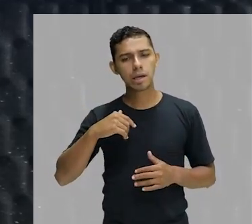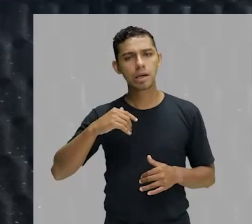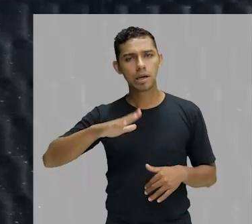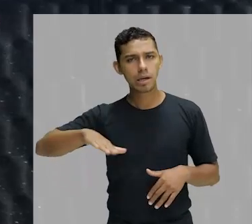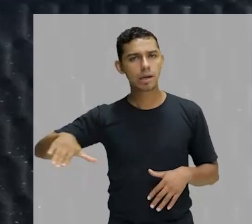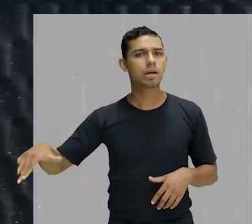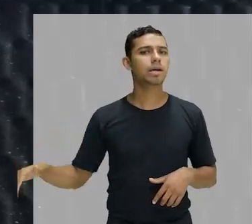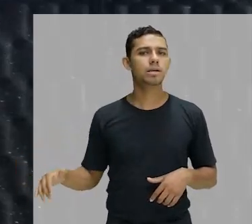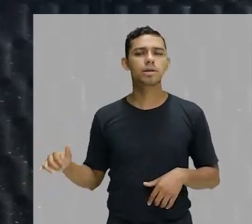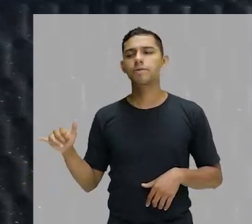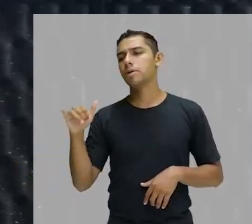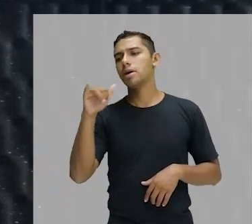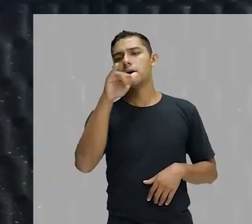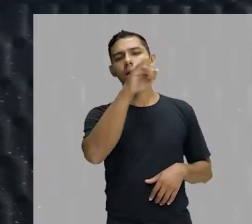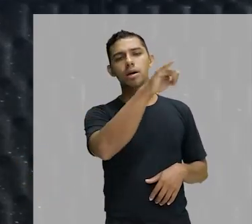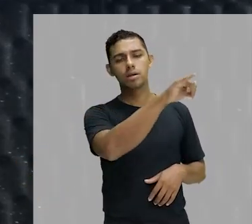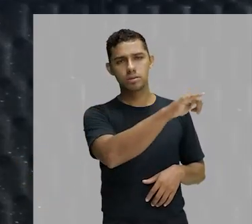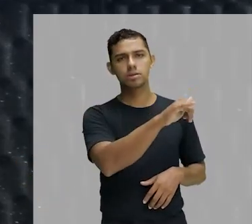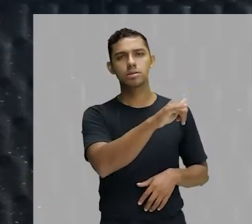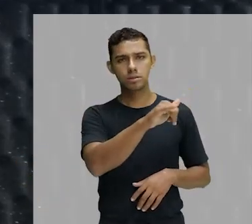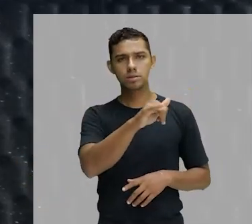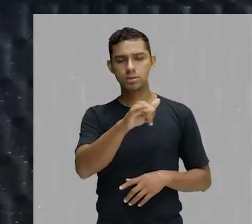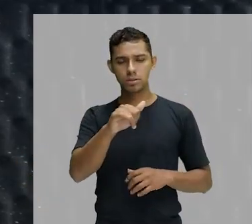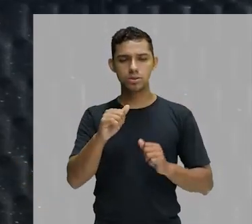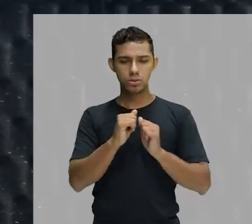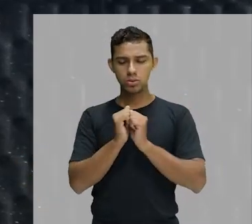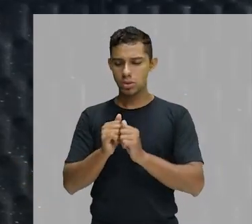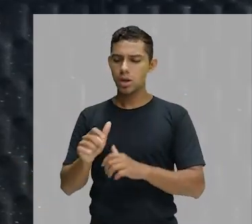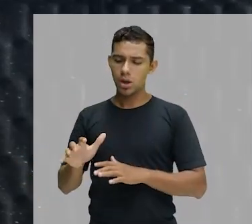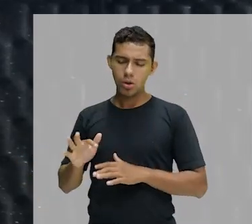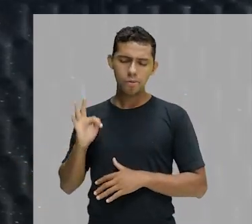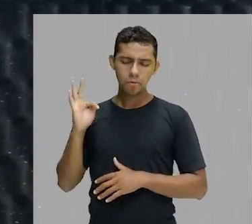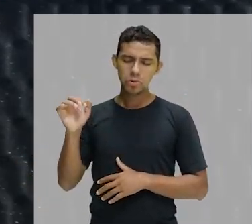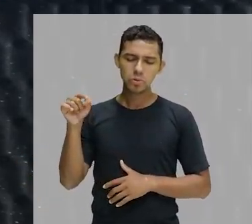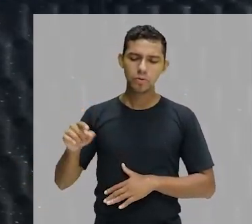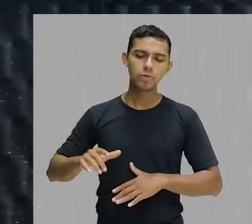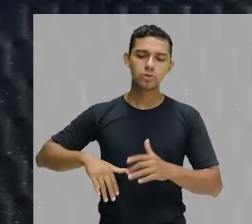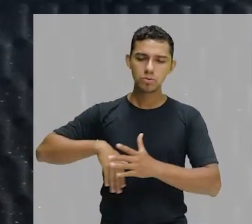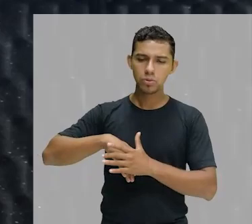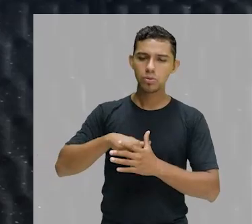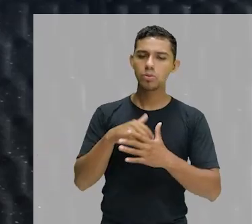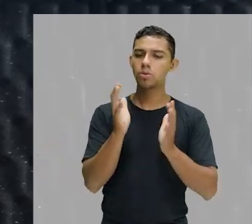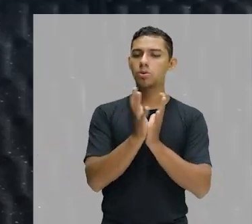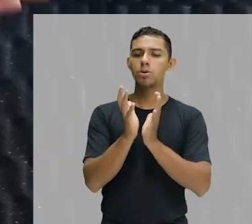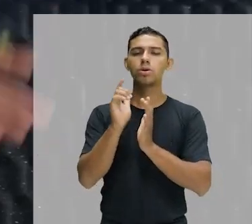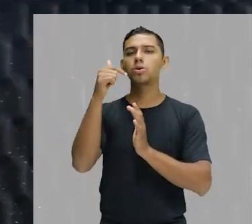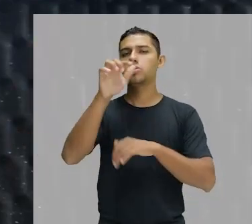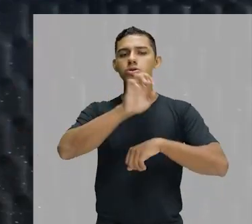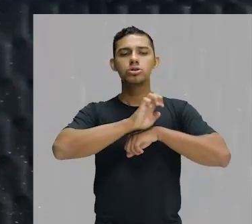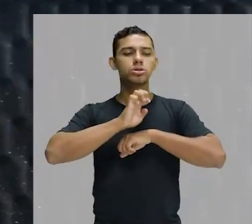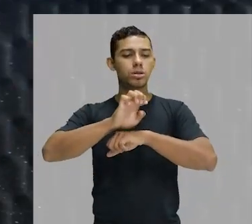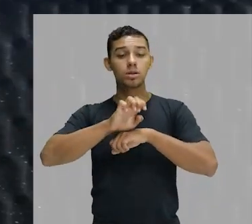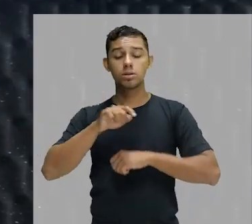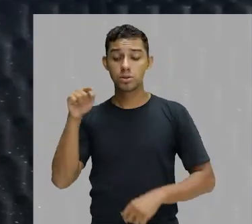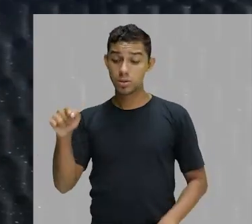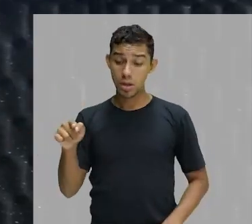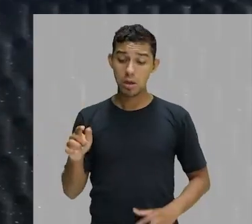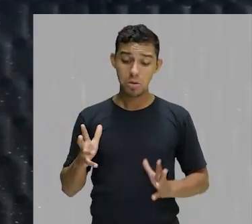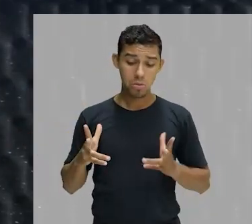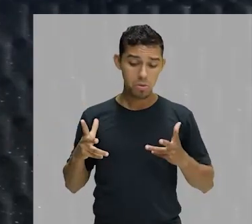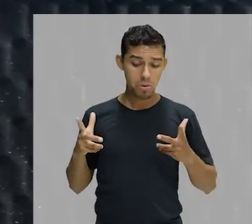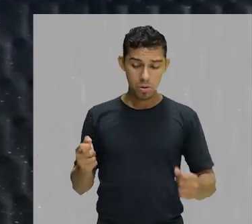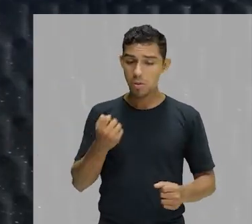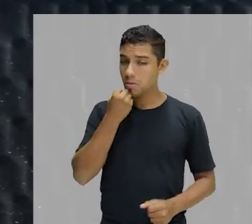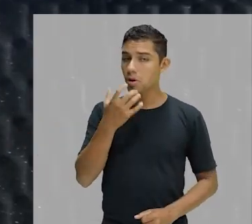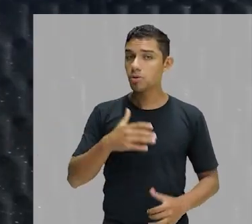verdade, elas vão embora, os pais abrem mão de tudo, porque veem que o menino tem futuro no futebol, vão morar em outro estado, outro local, porque o menino tem talento para